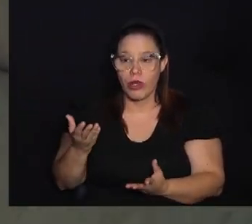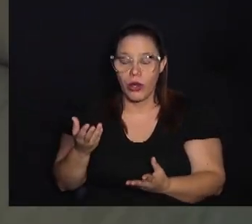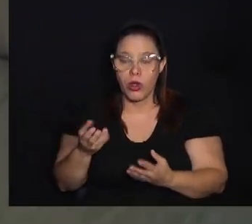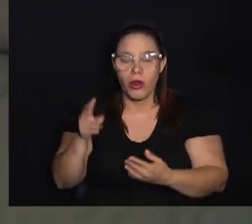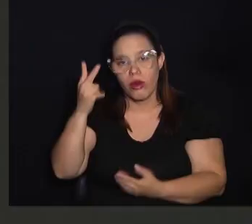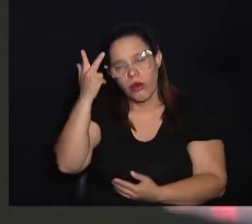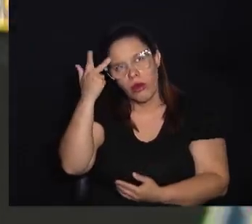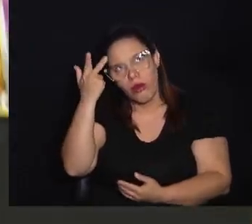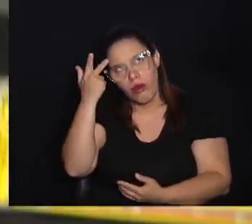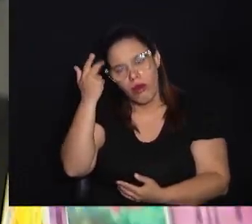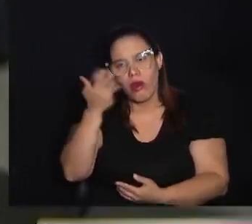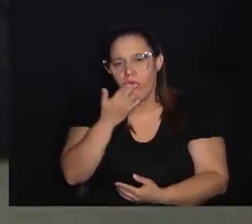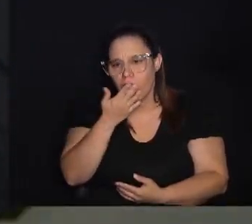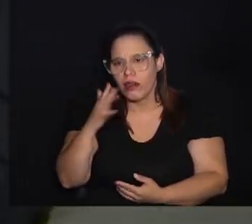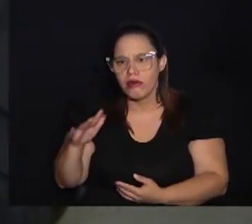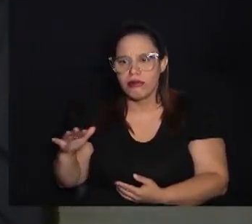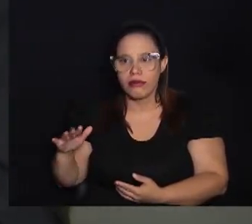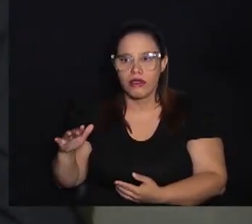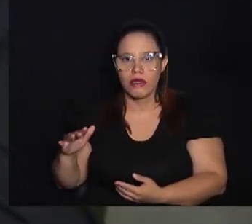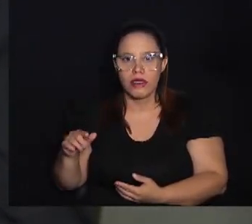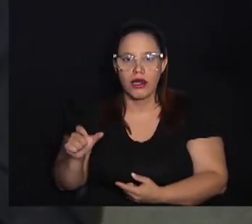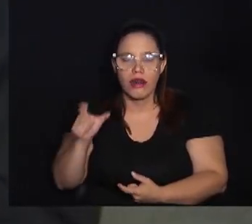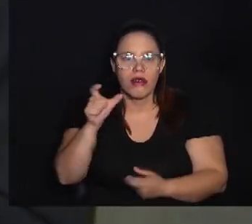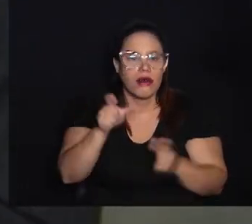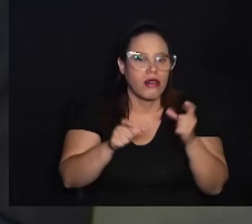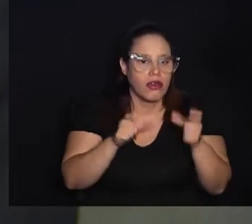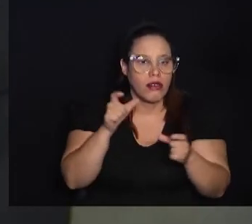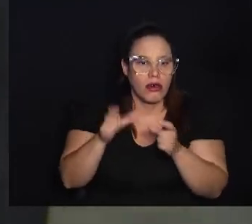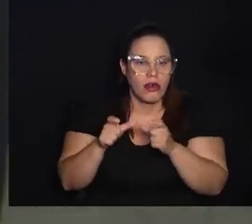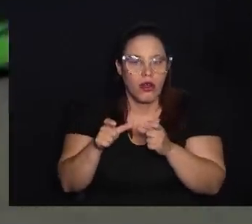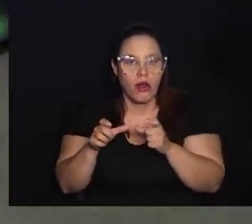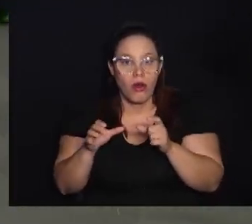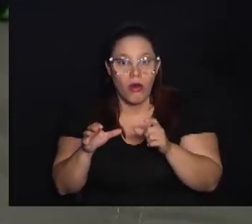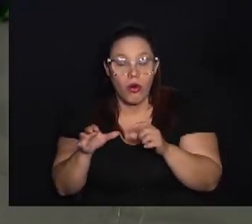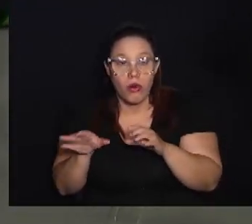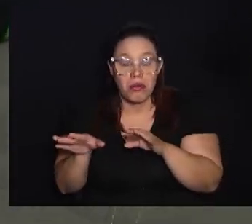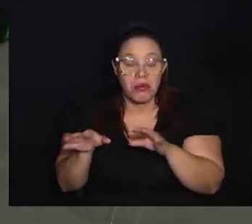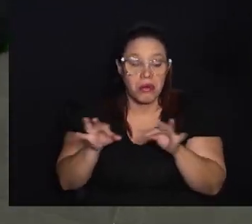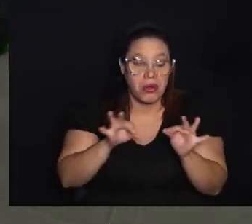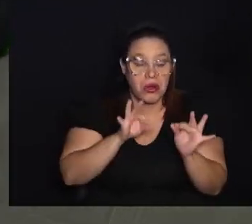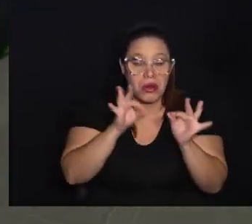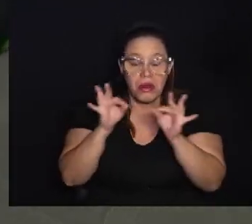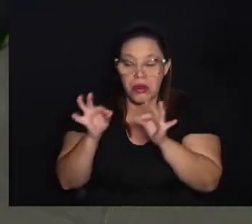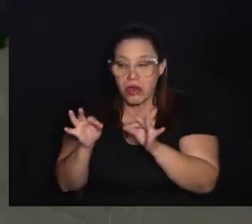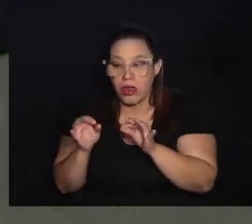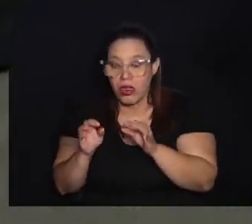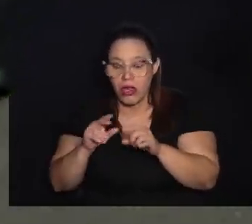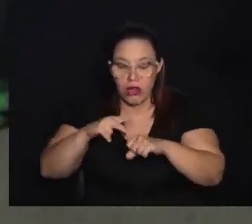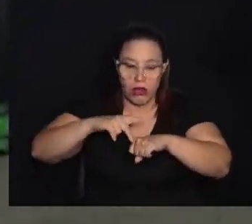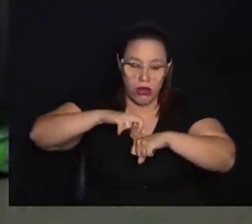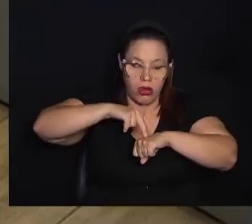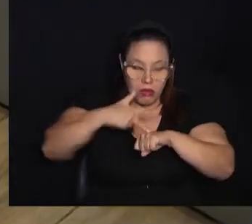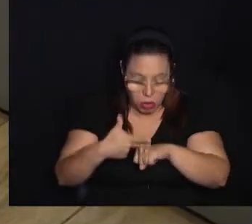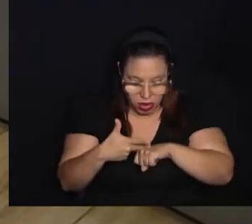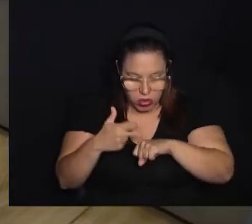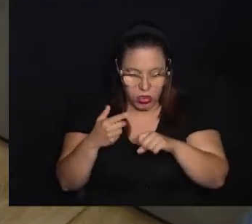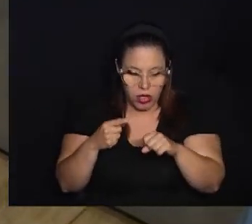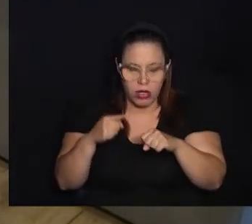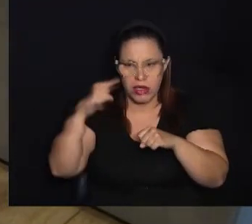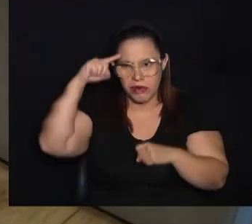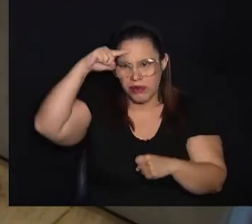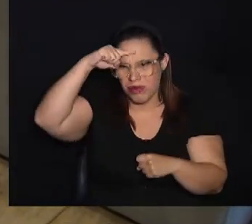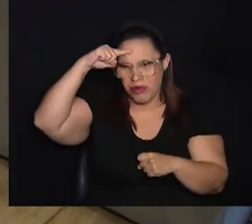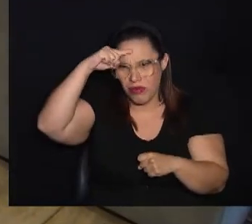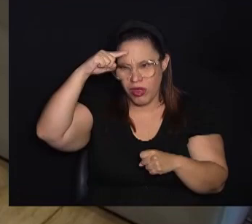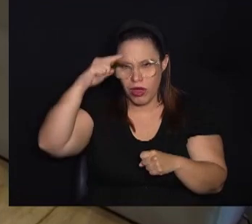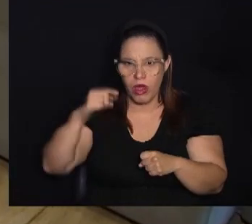que envolvem os menores são aqueles que eles estão mais expostos no seu dia a dia, como quedas, cortes, choques elétricos